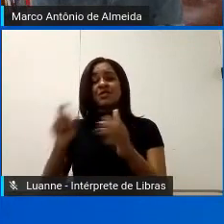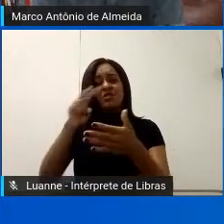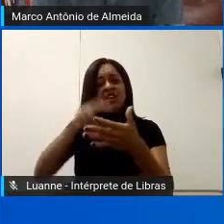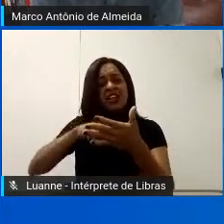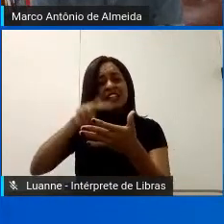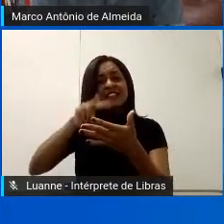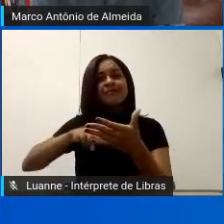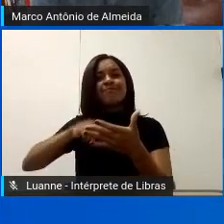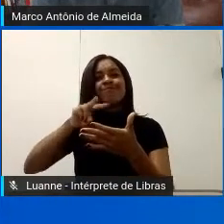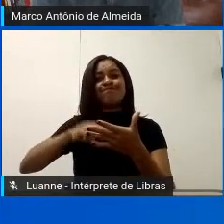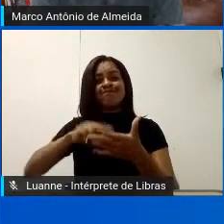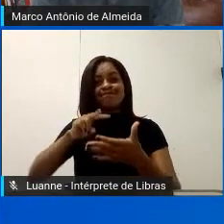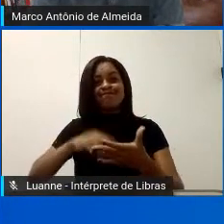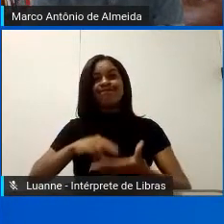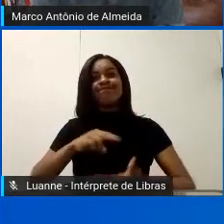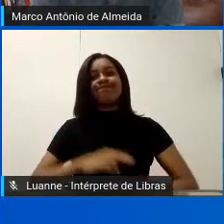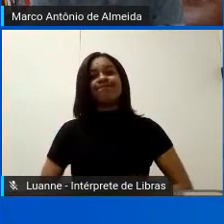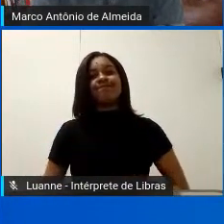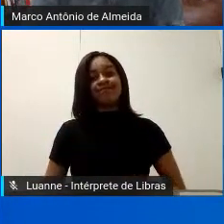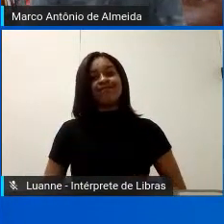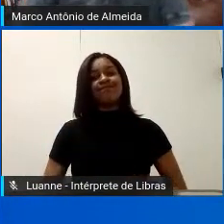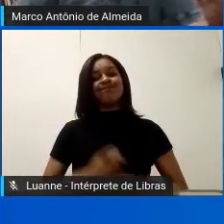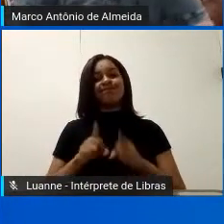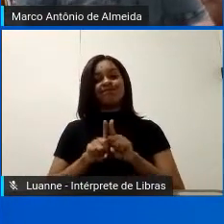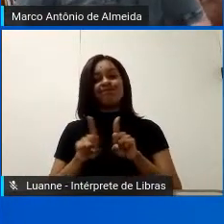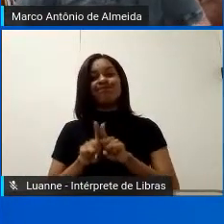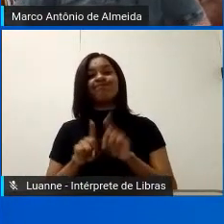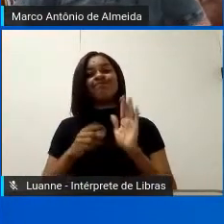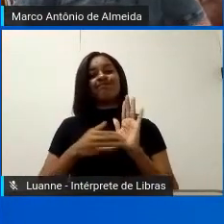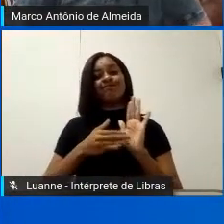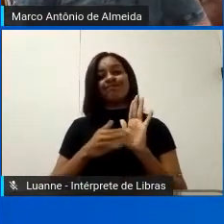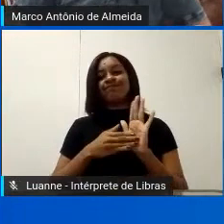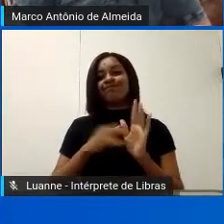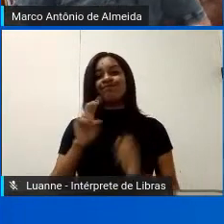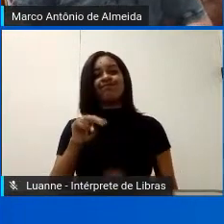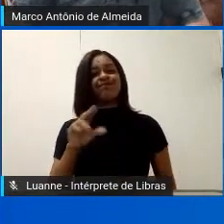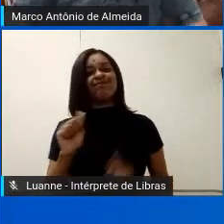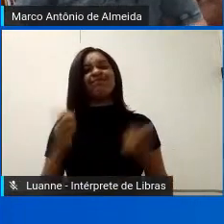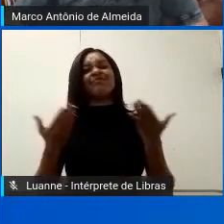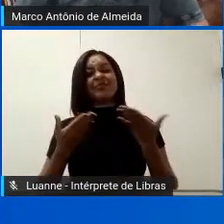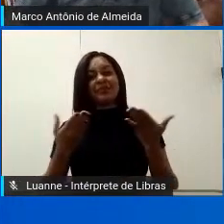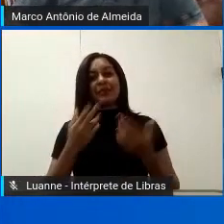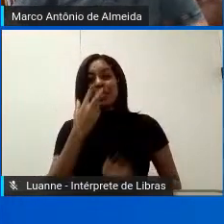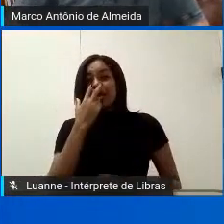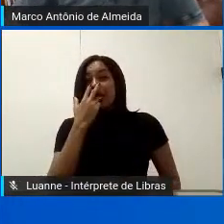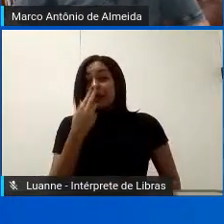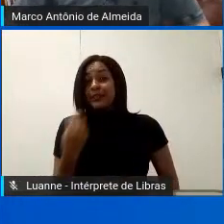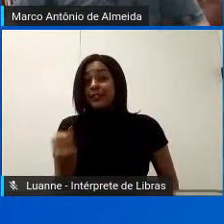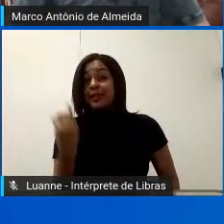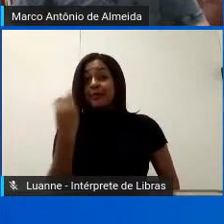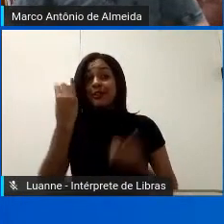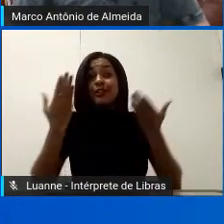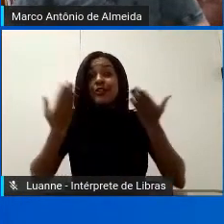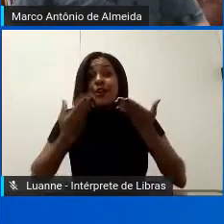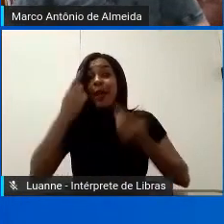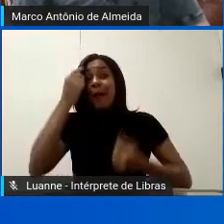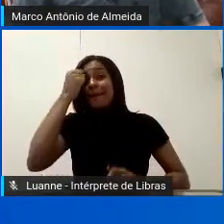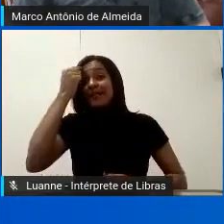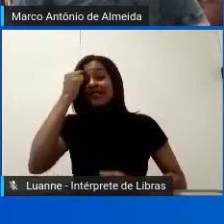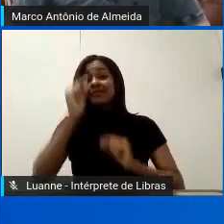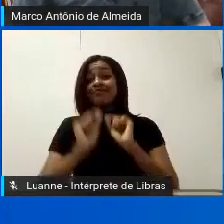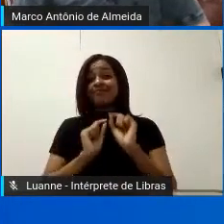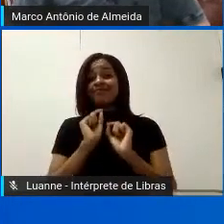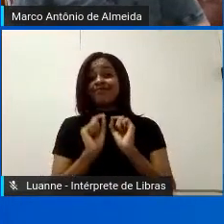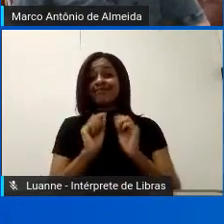mas que também é um passado idealizado porque ele nunca foi assim então que eu acho que é importante hoje é pensar a escola